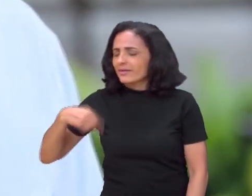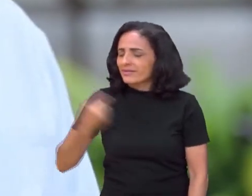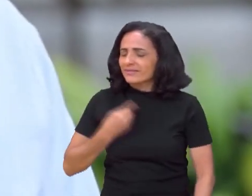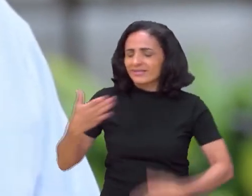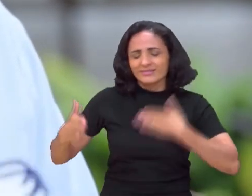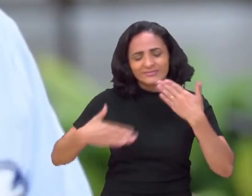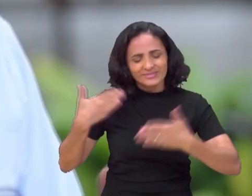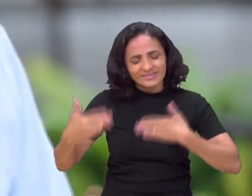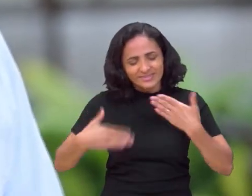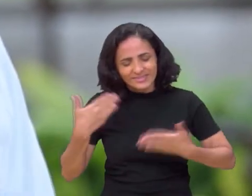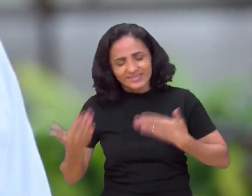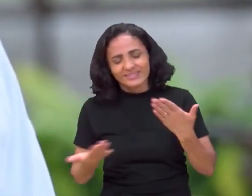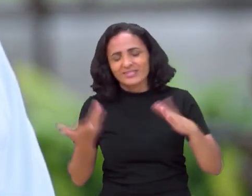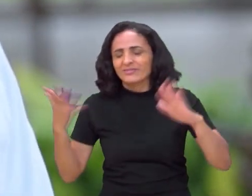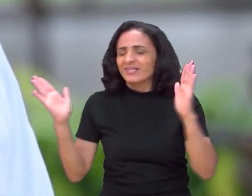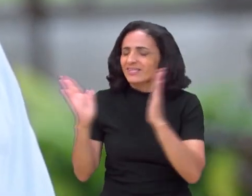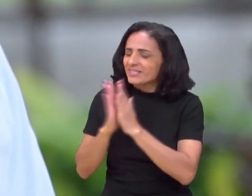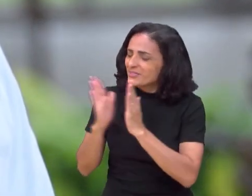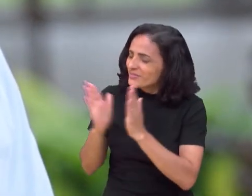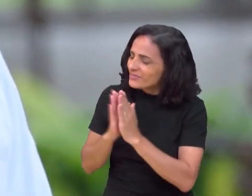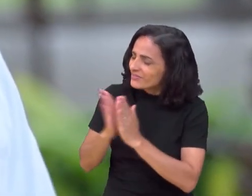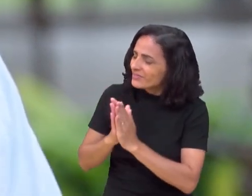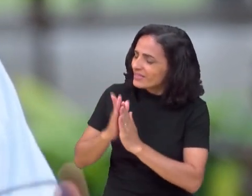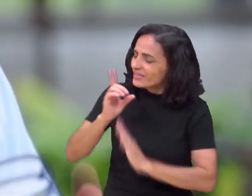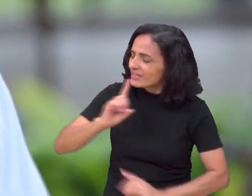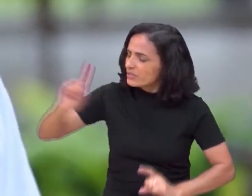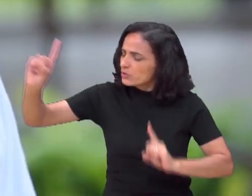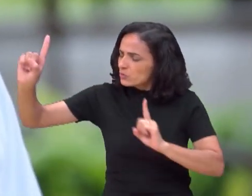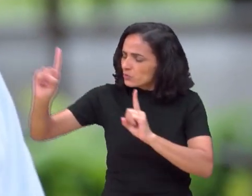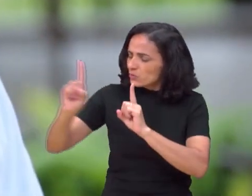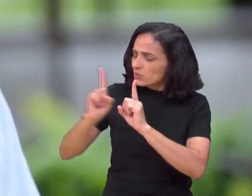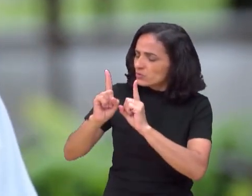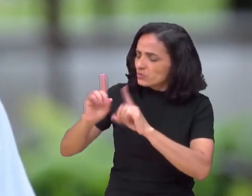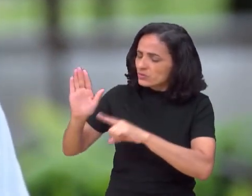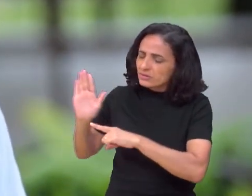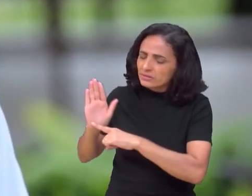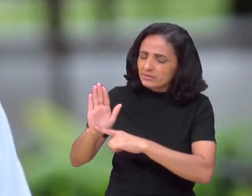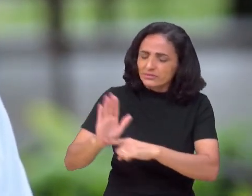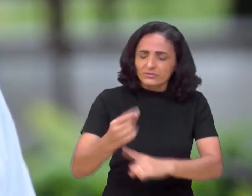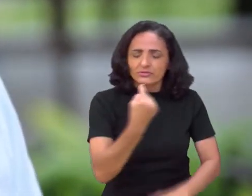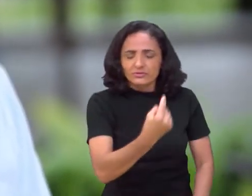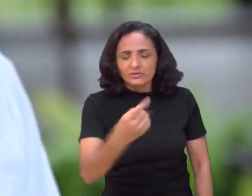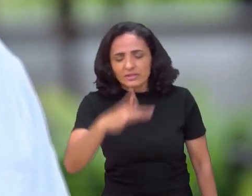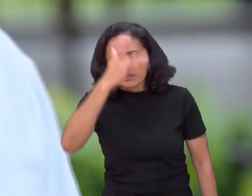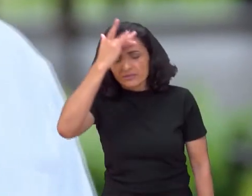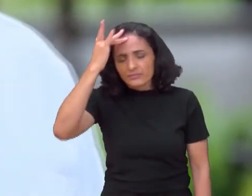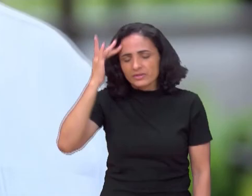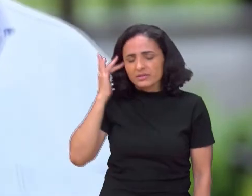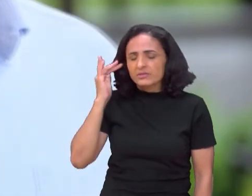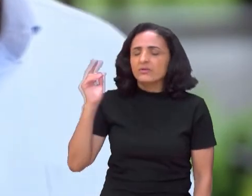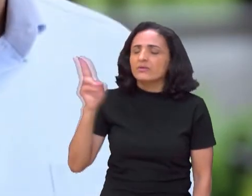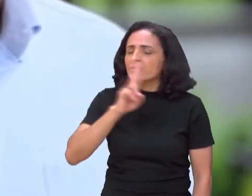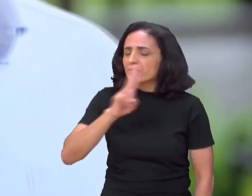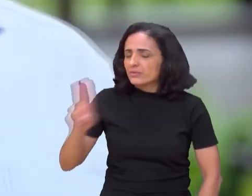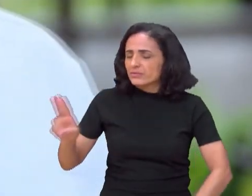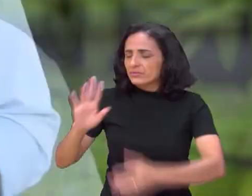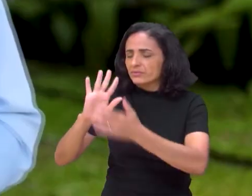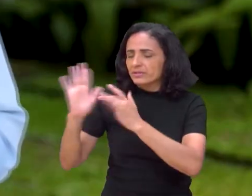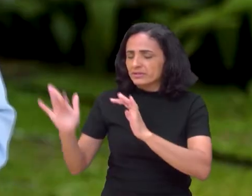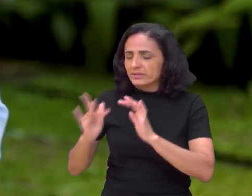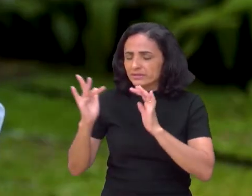neste instante porque tu estás conosco. Ajuda cada filho teu, ajuda cada servo teu, em nome de